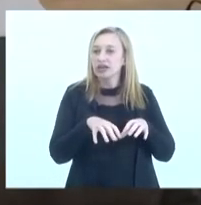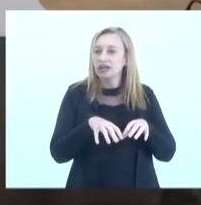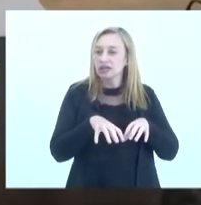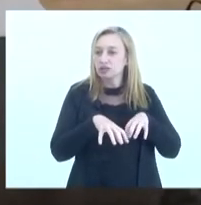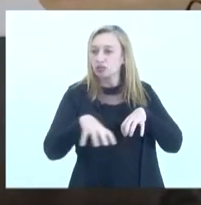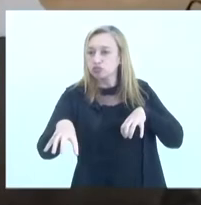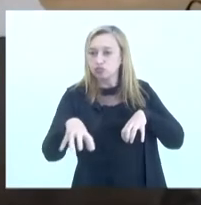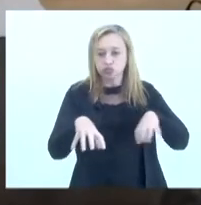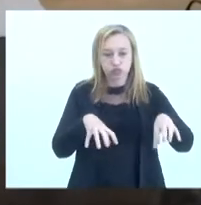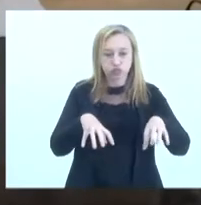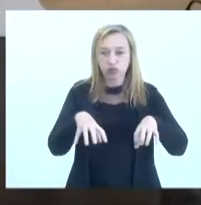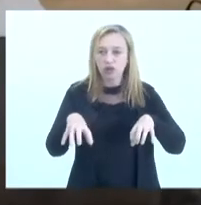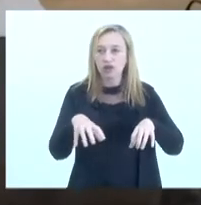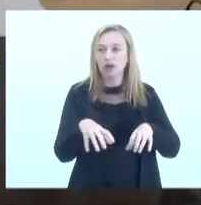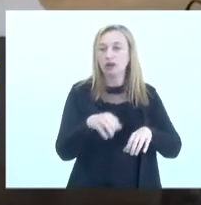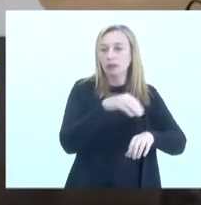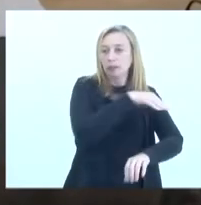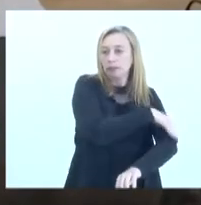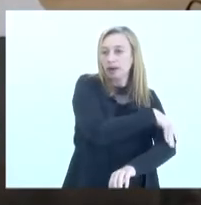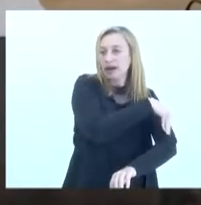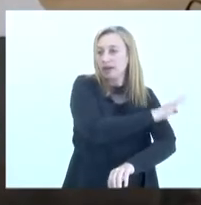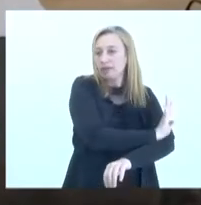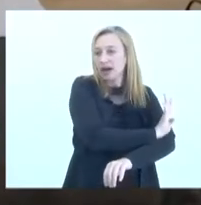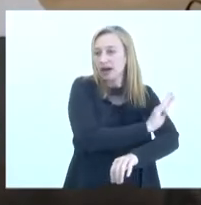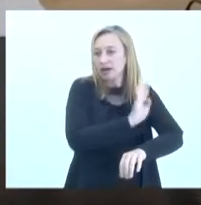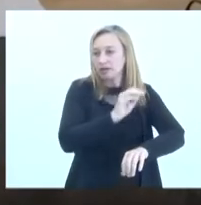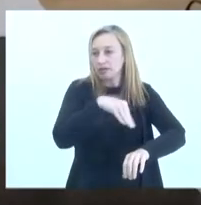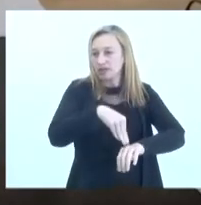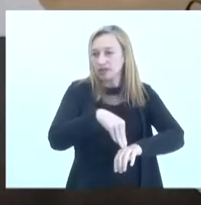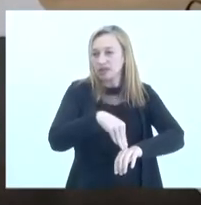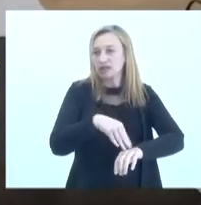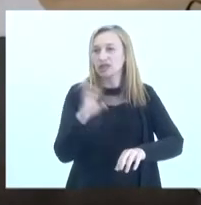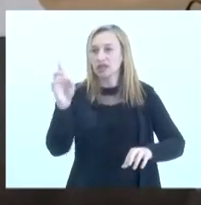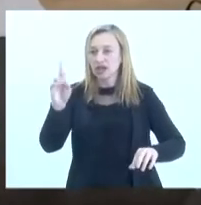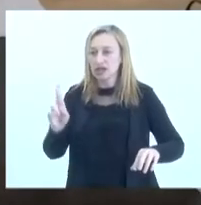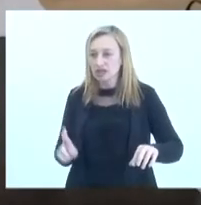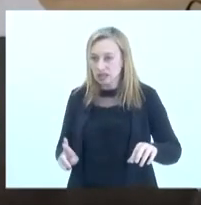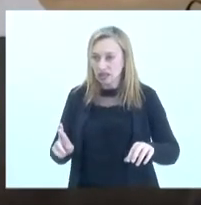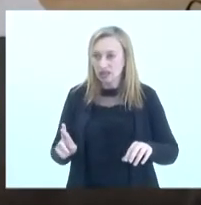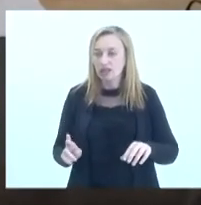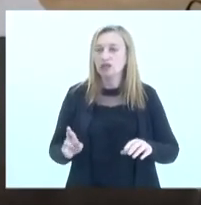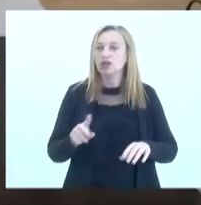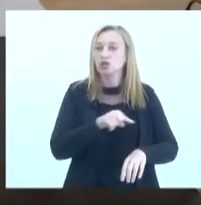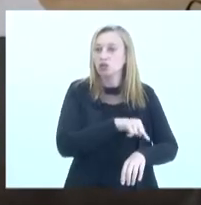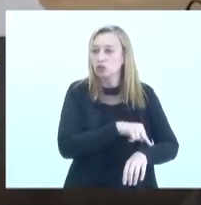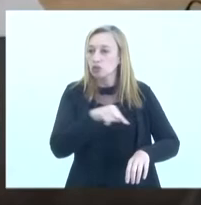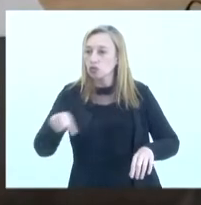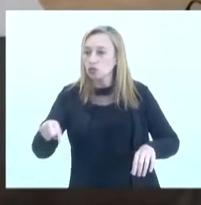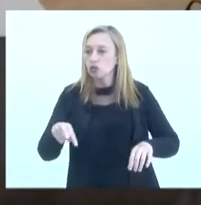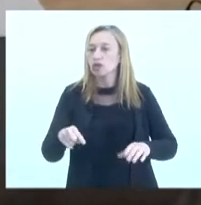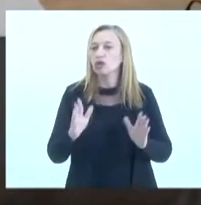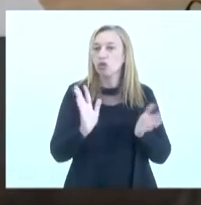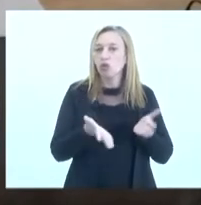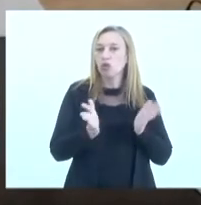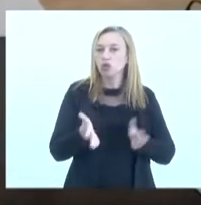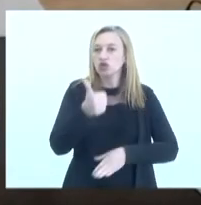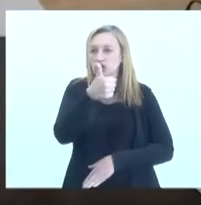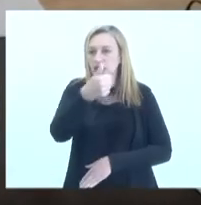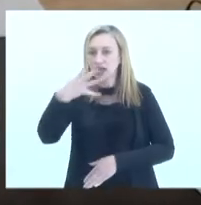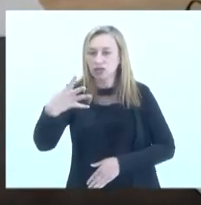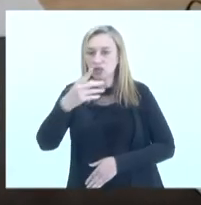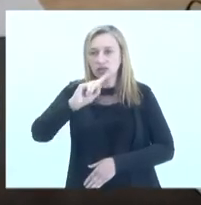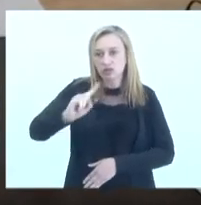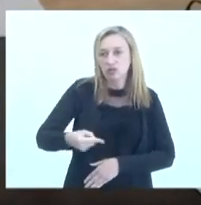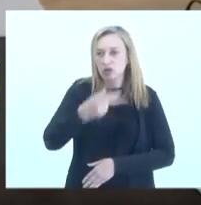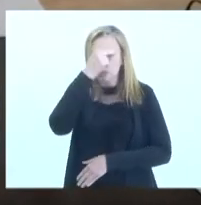Resende. Num levantamento que a gente fez junto à Firjan, nós temos um deslocamento pendular hoje de 14 mil